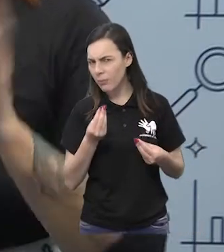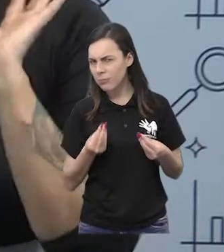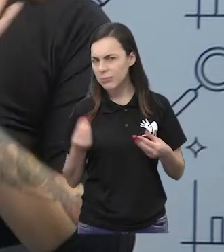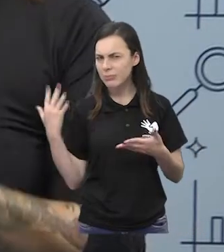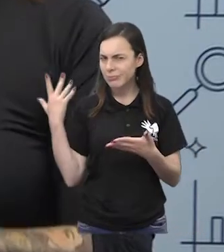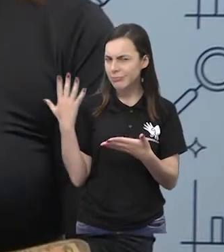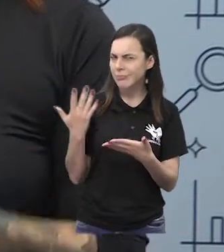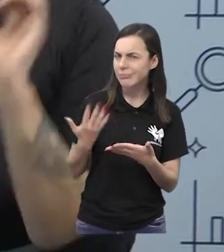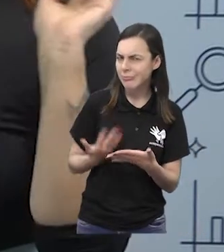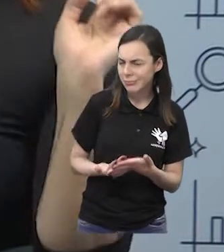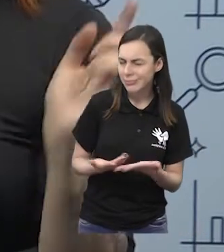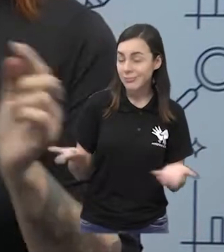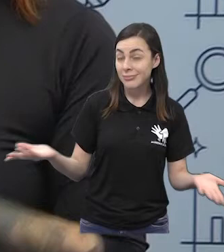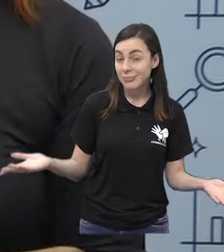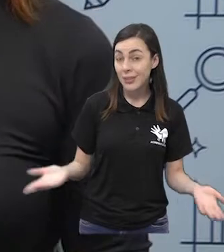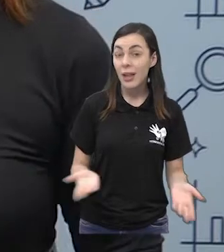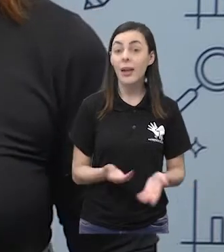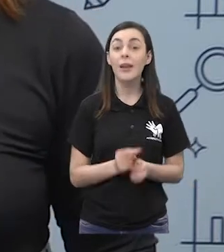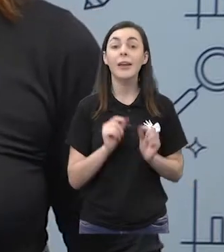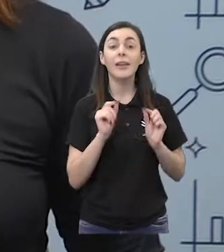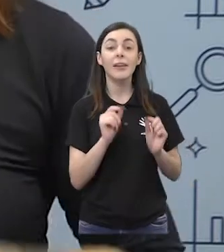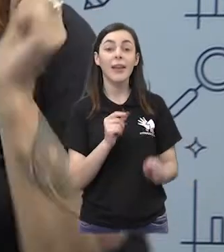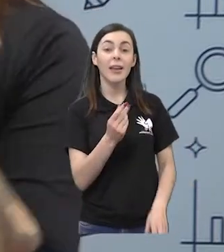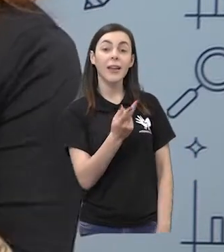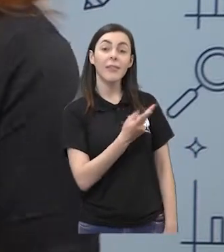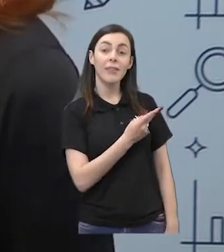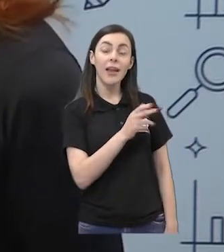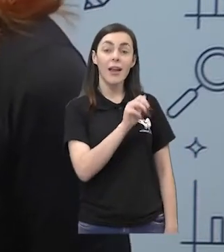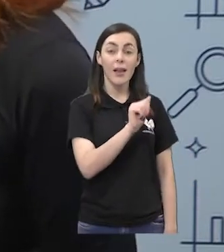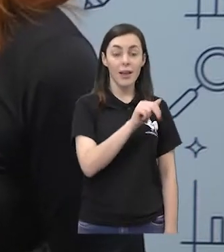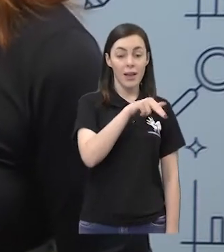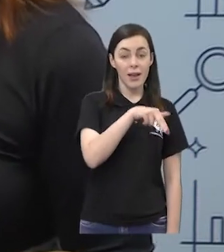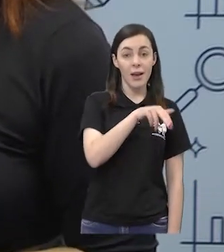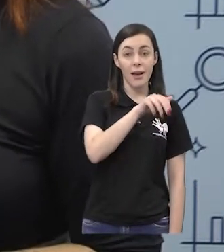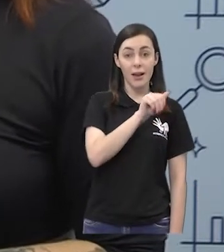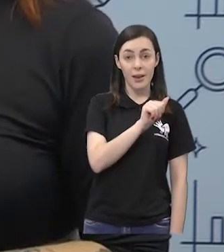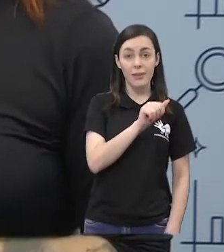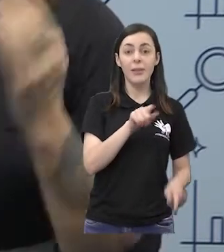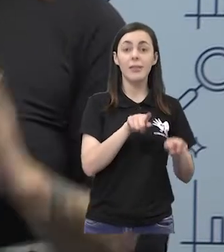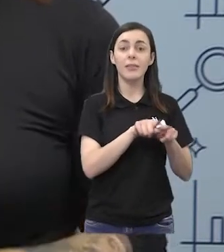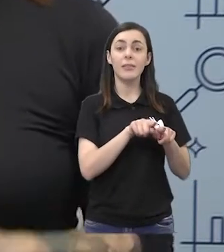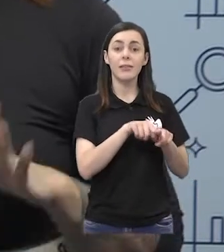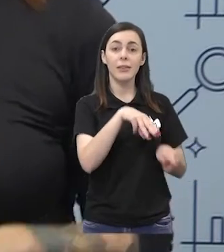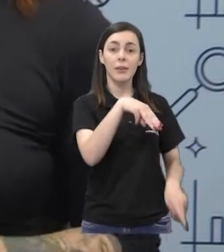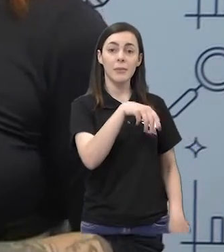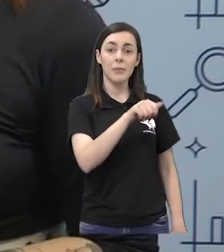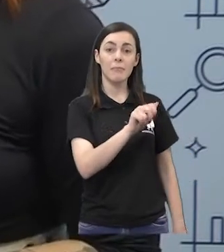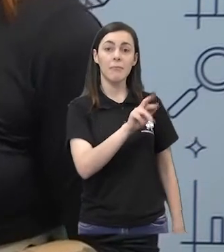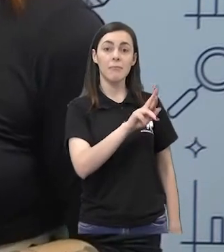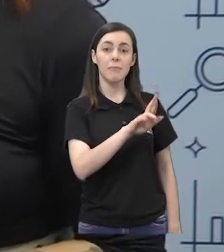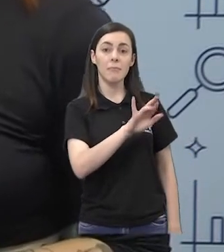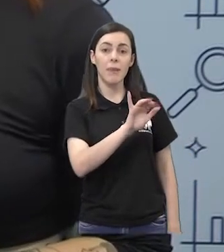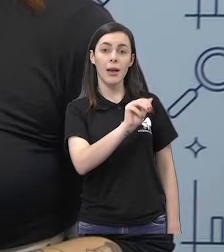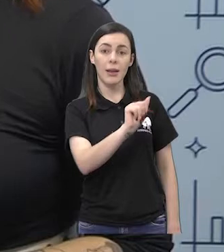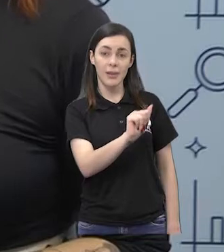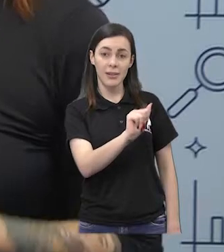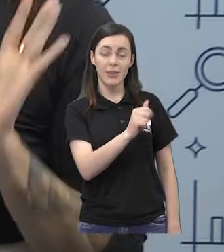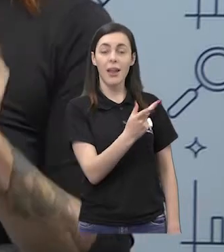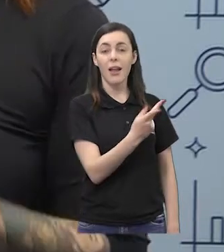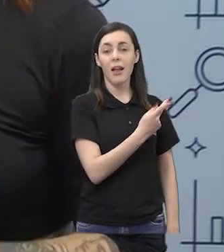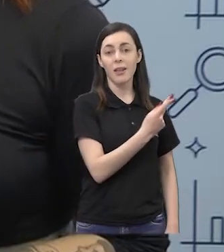história então com a participação da Ana Luisa do Brasil Almeida e da Maria Paula do Brasil